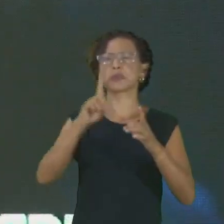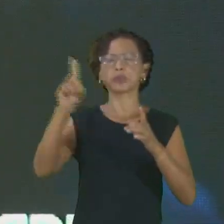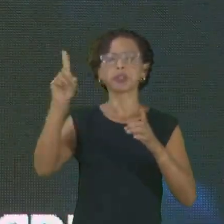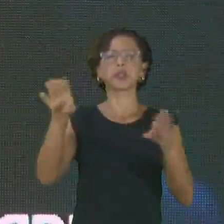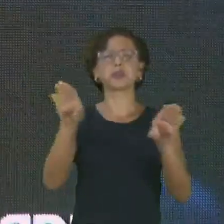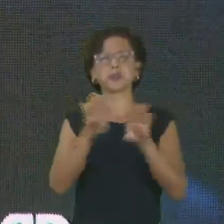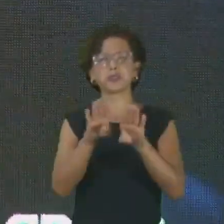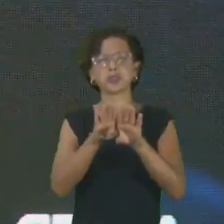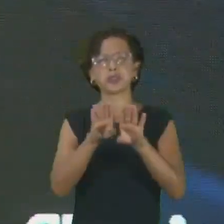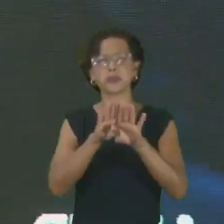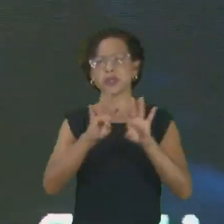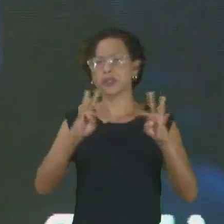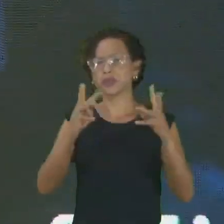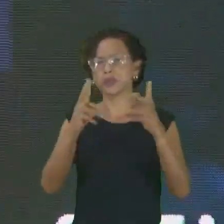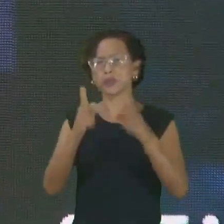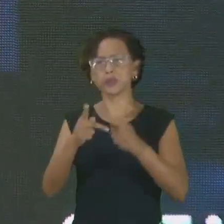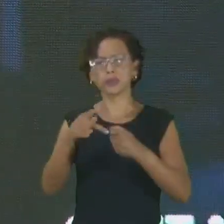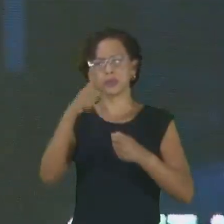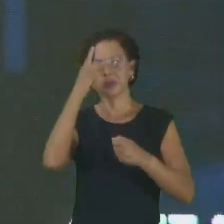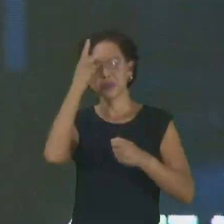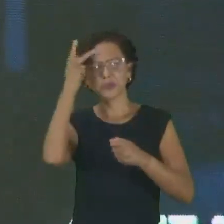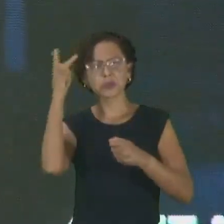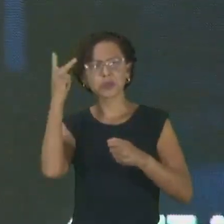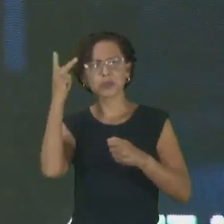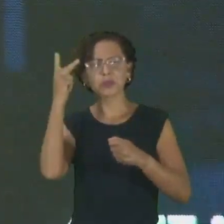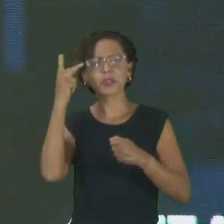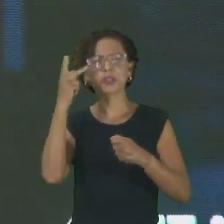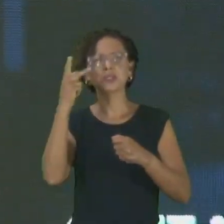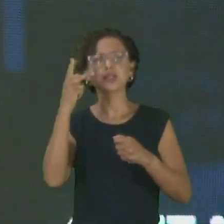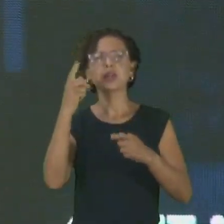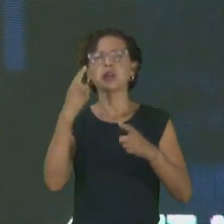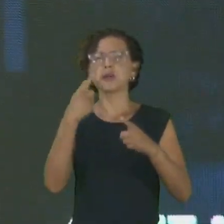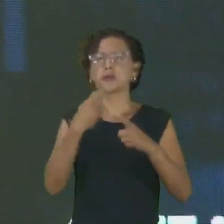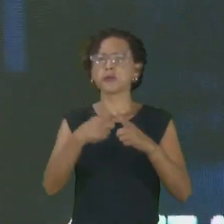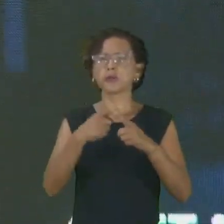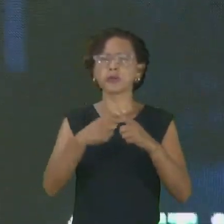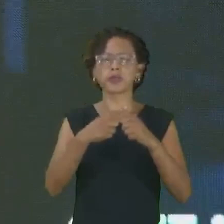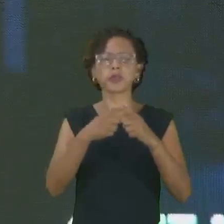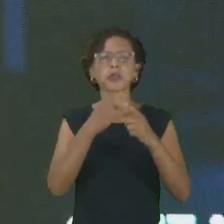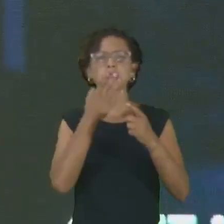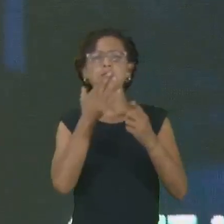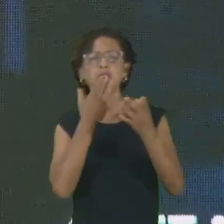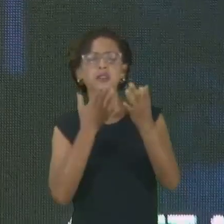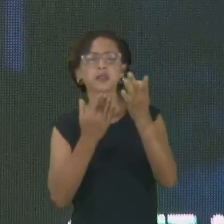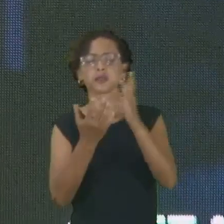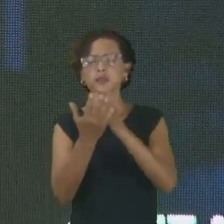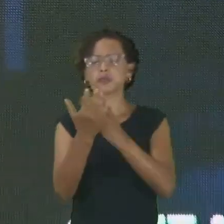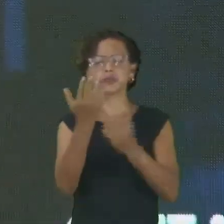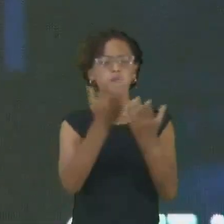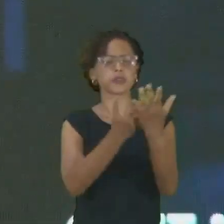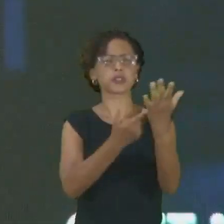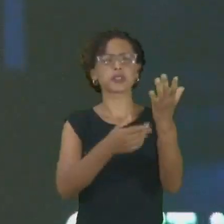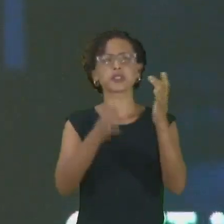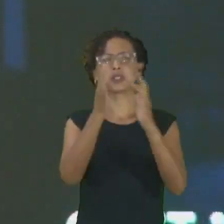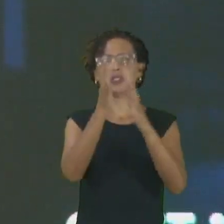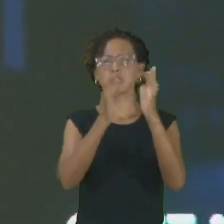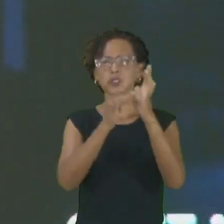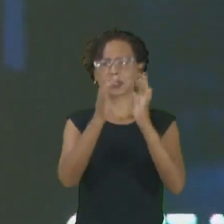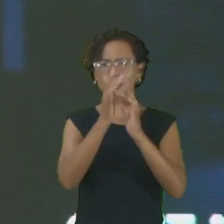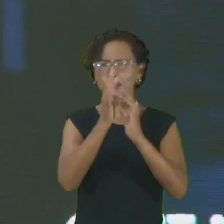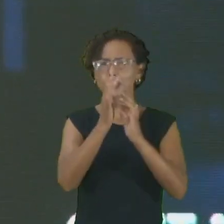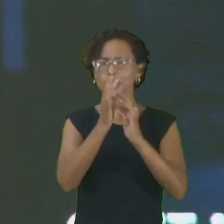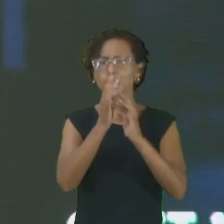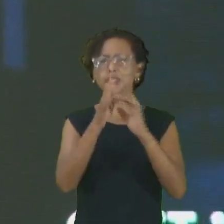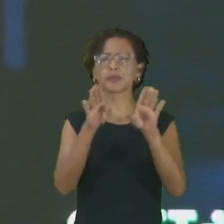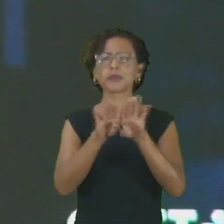É por causa do sangue. Paulo explica aqui. Se queremos ser igreja, olhe para cá, olhe